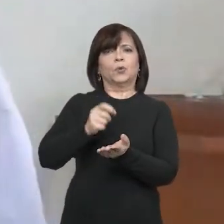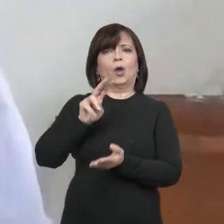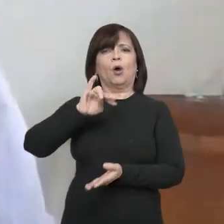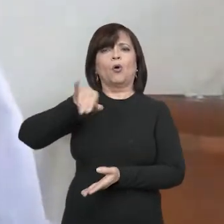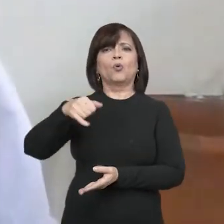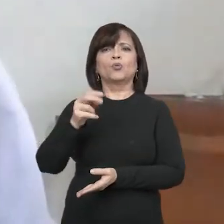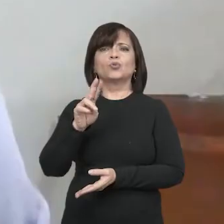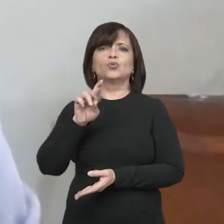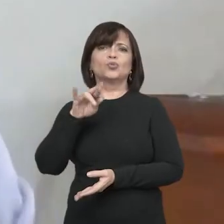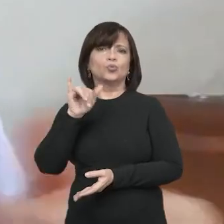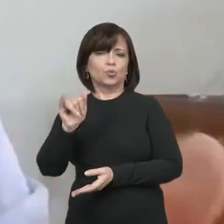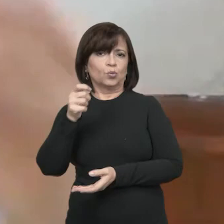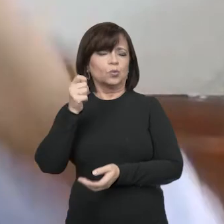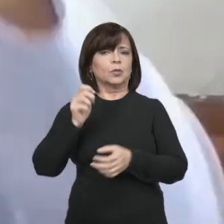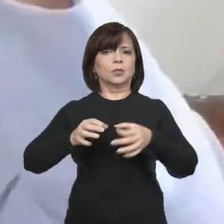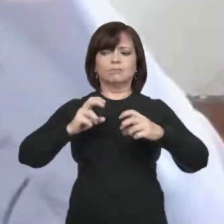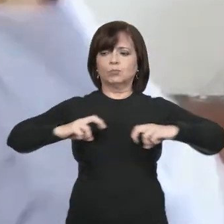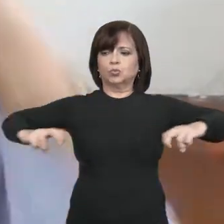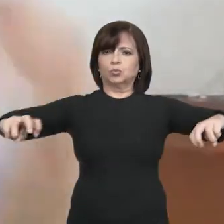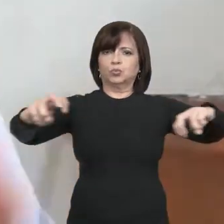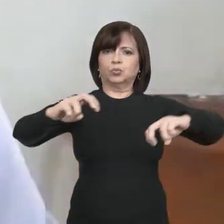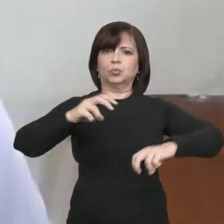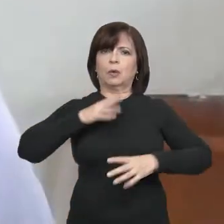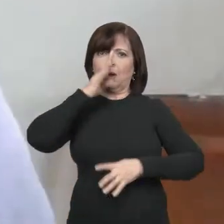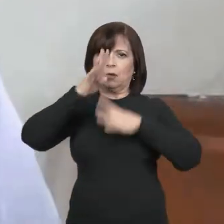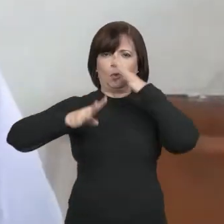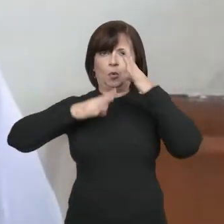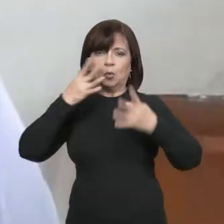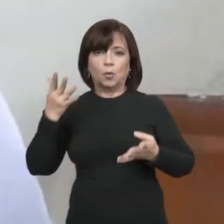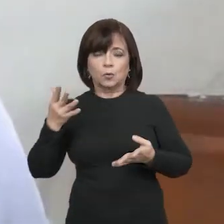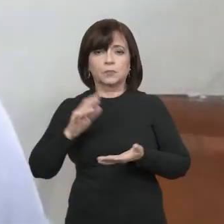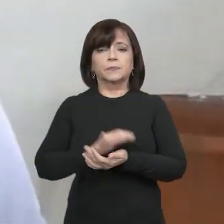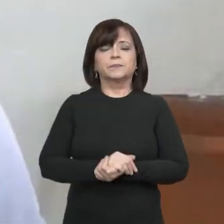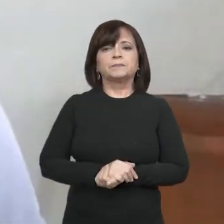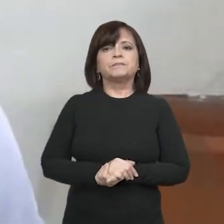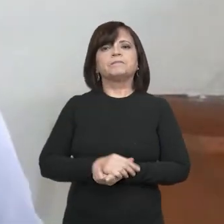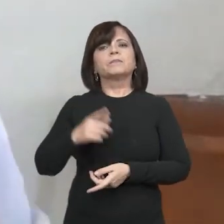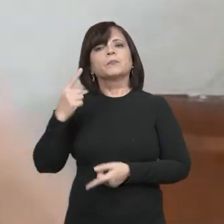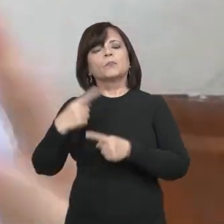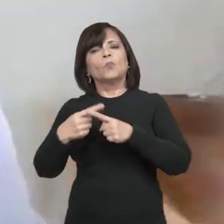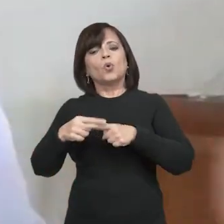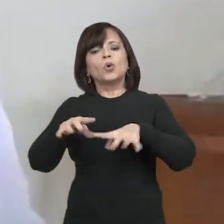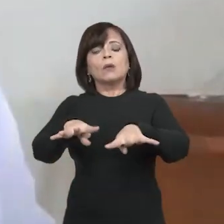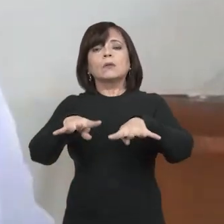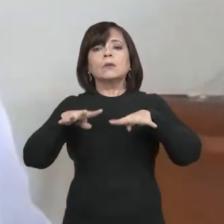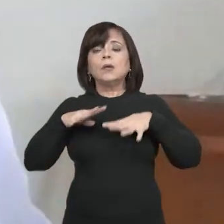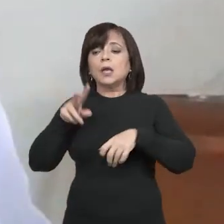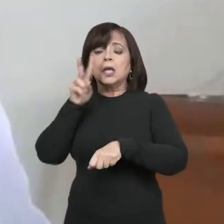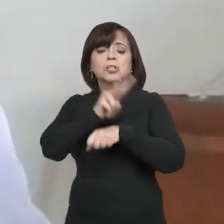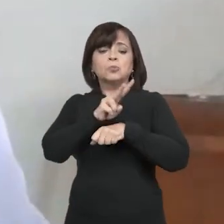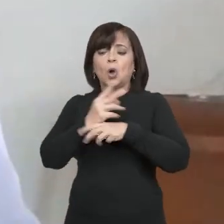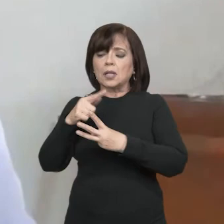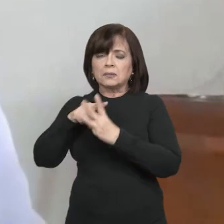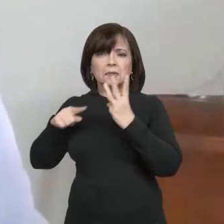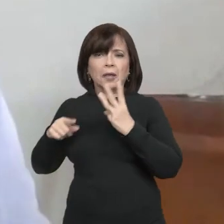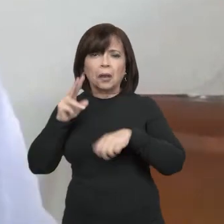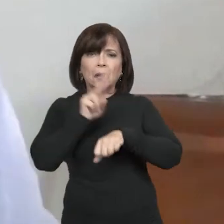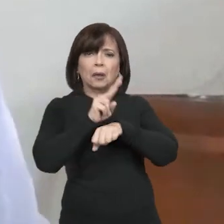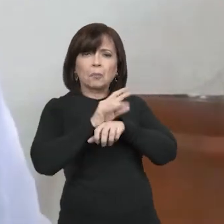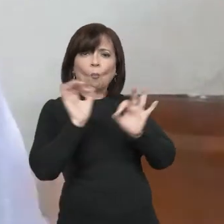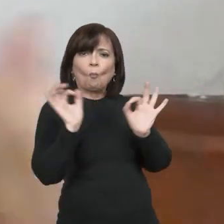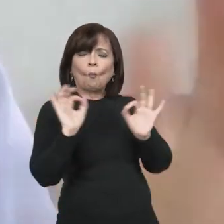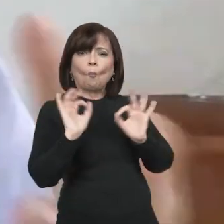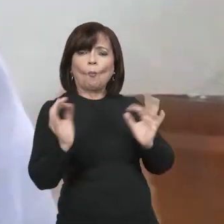seria uma próxima fase. Na visão do Ministério Público, esse crime aconteceu porque a rede de proteção não funcionou. Ou